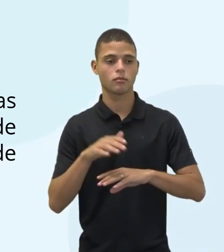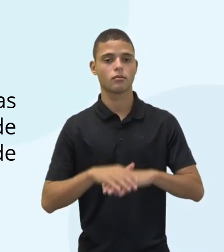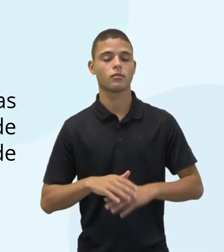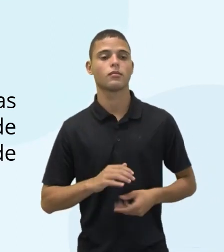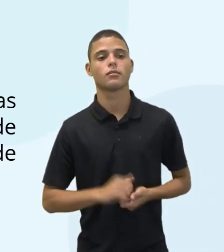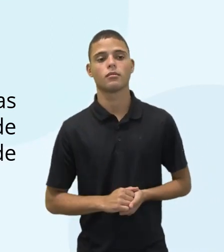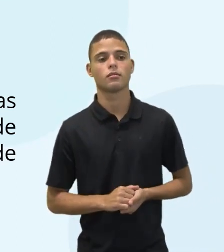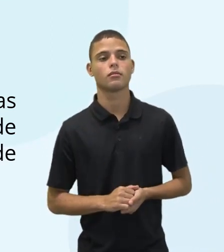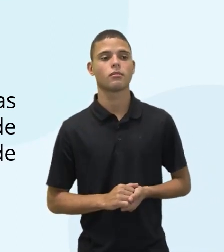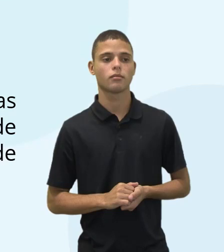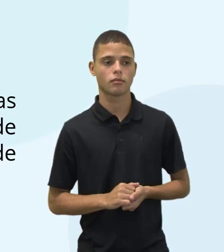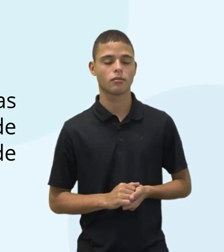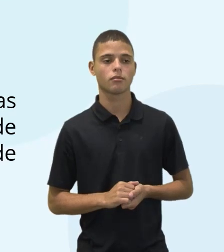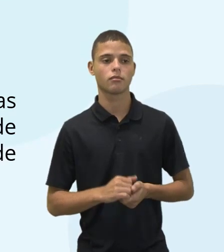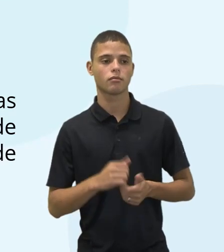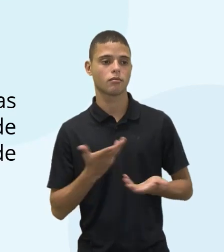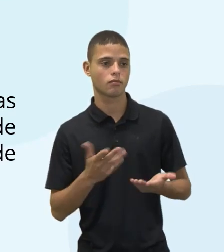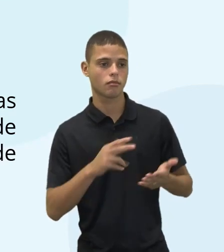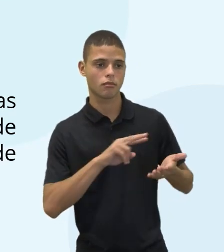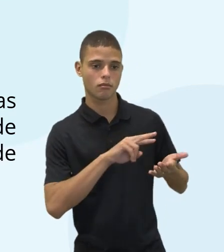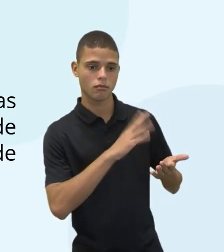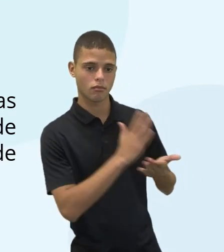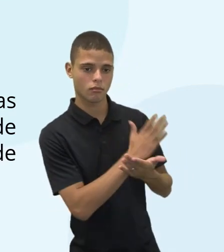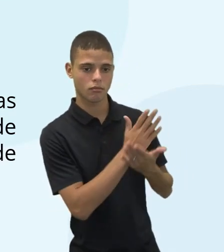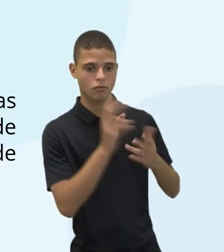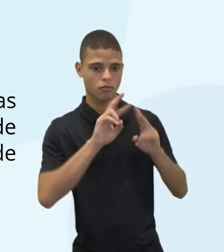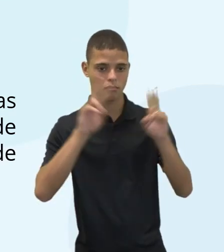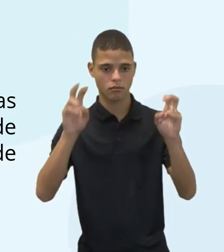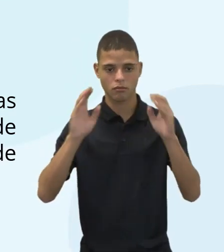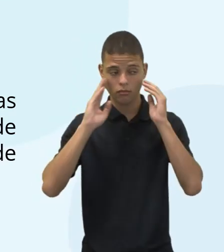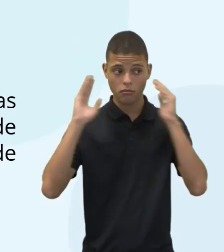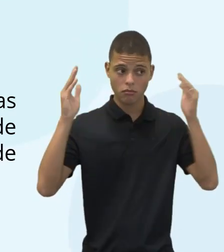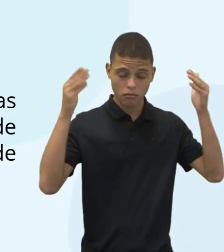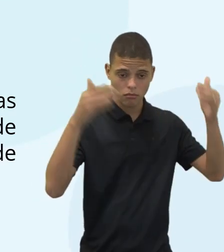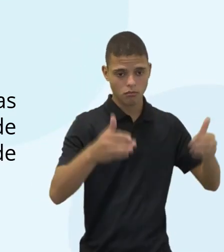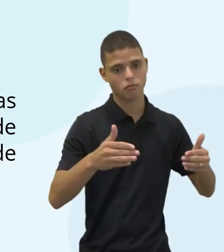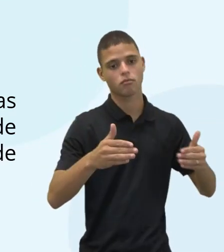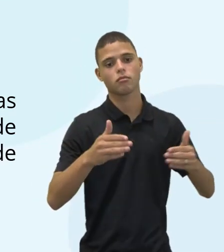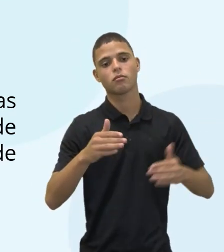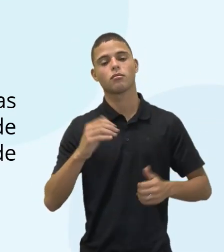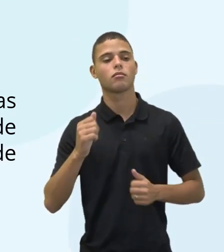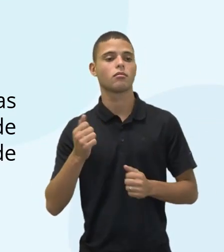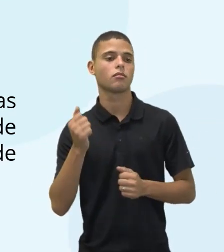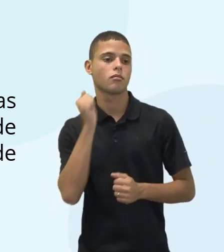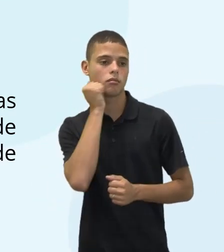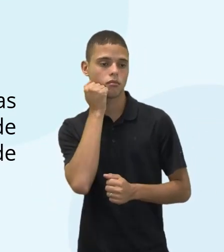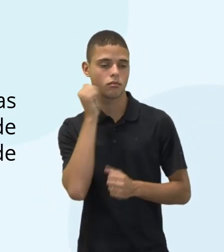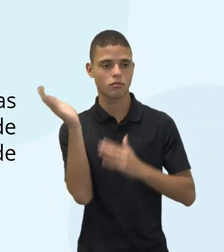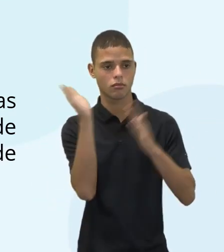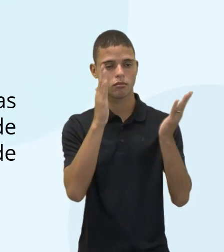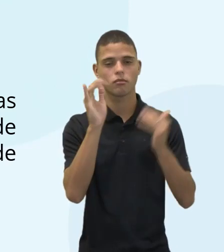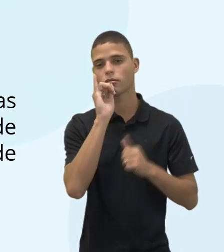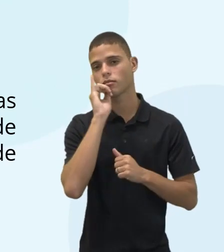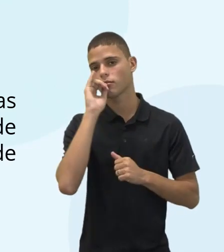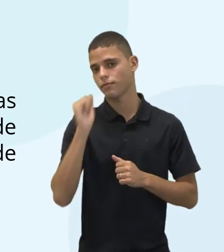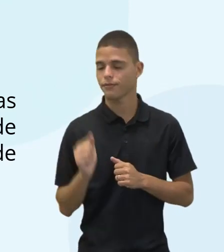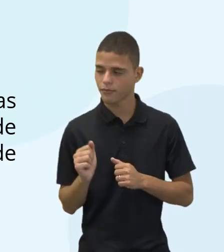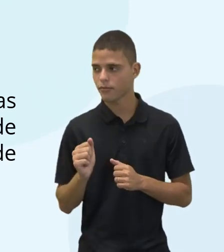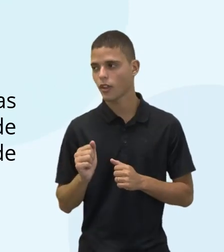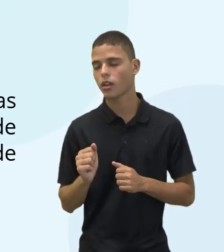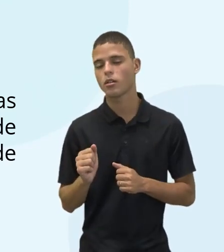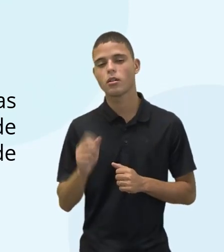desenvolvendo leitura e interpretação de temas voltados à ciência da natureza, como, por exemplo, o pico de casos do novo